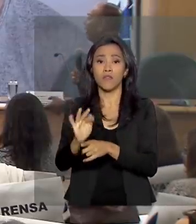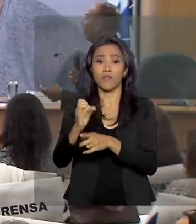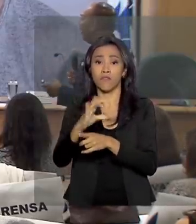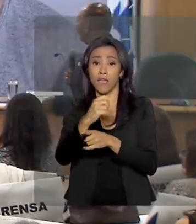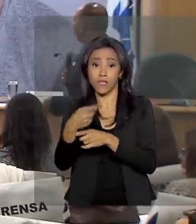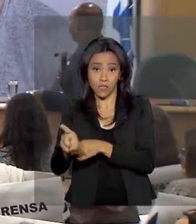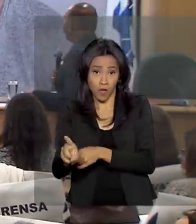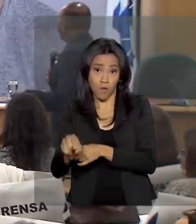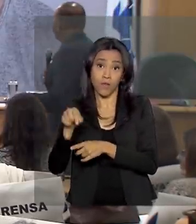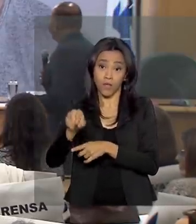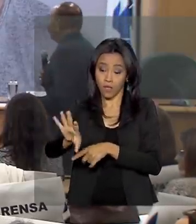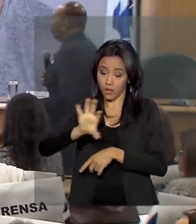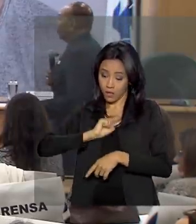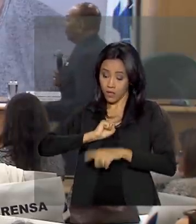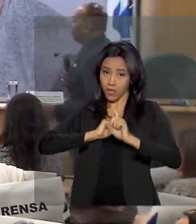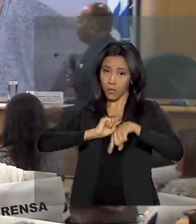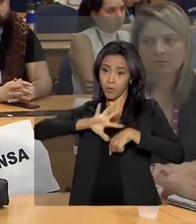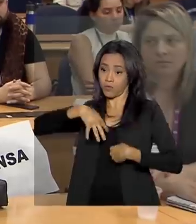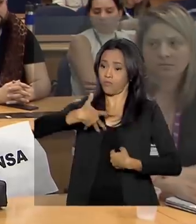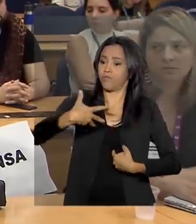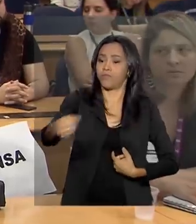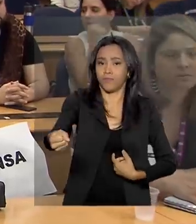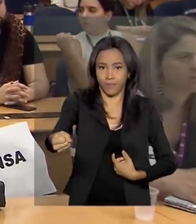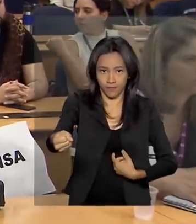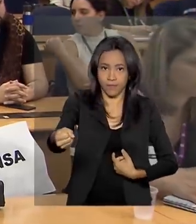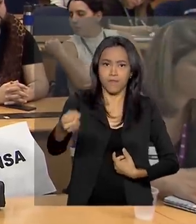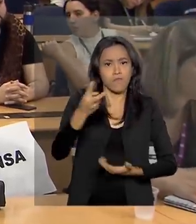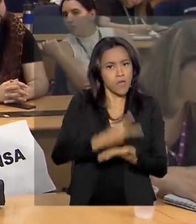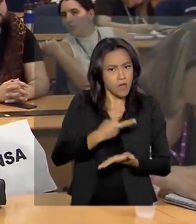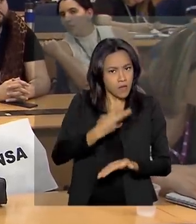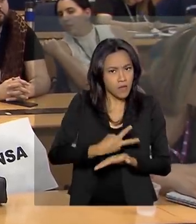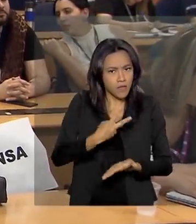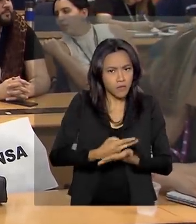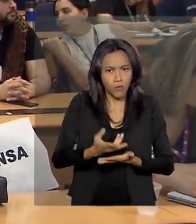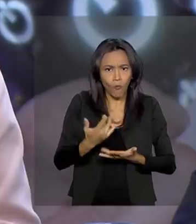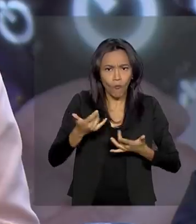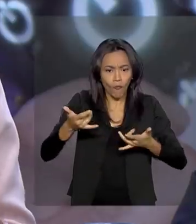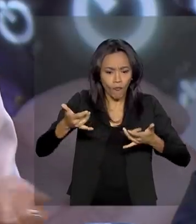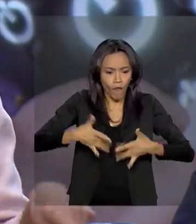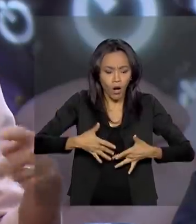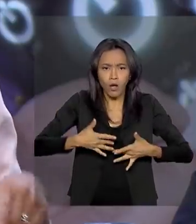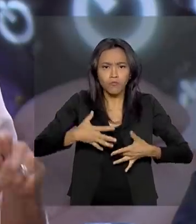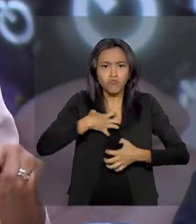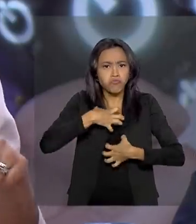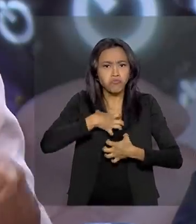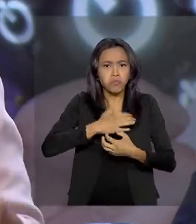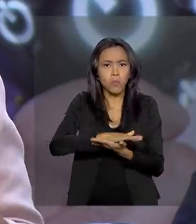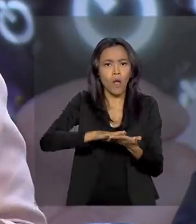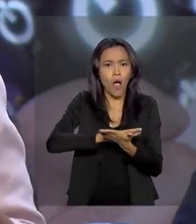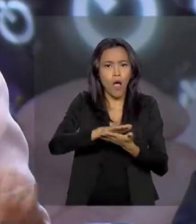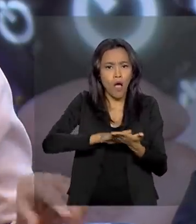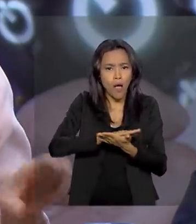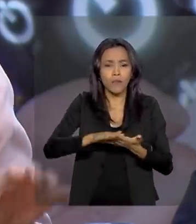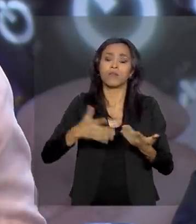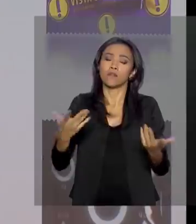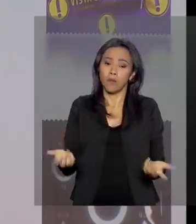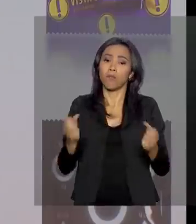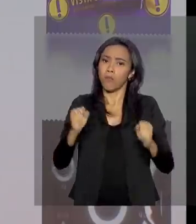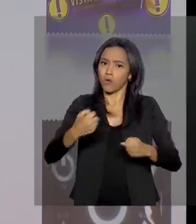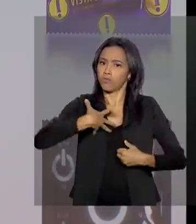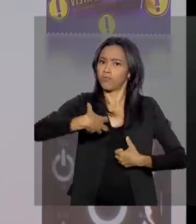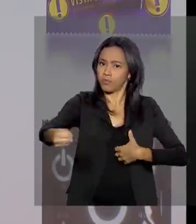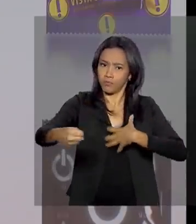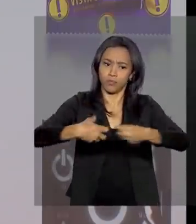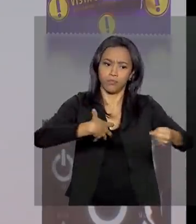ter e transmitir uma infecção mesmo sem sinais e sintomas a cst são causadas por mais de